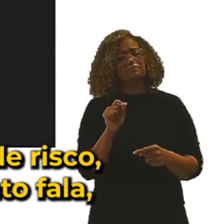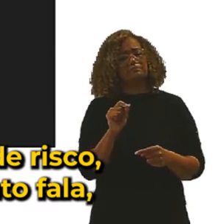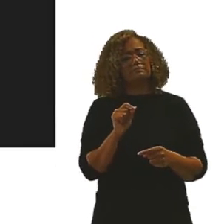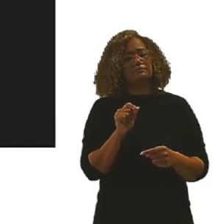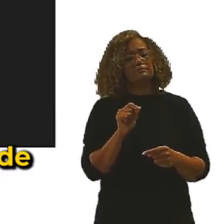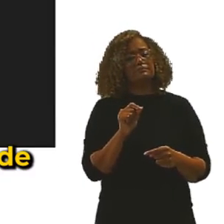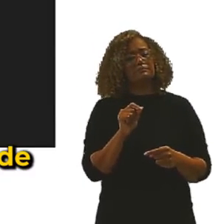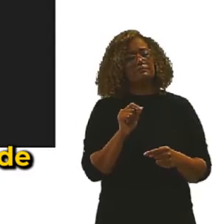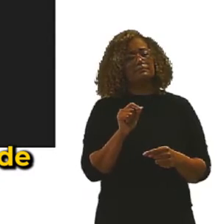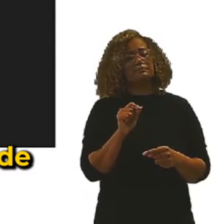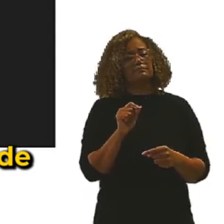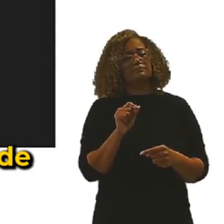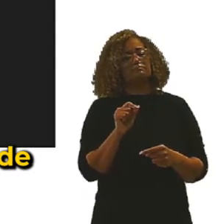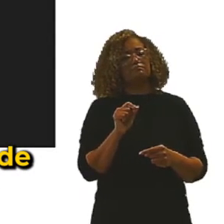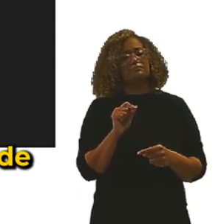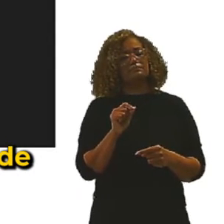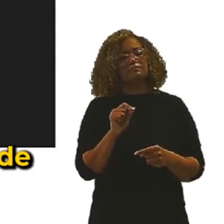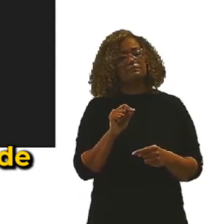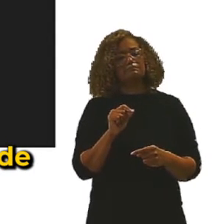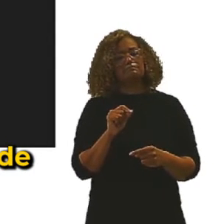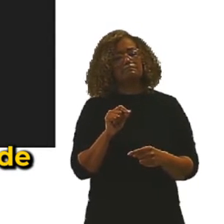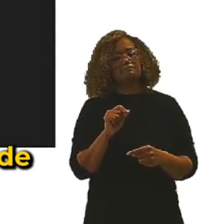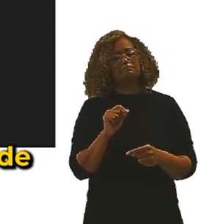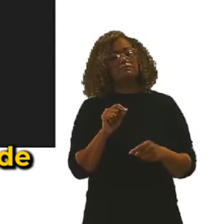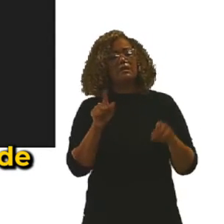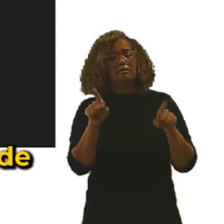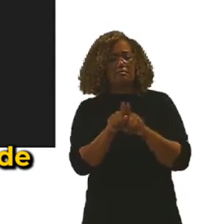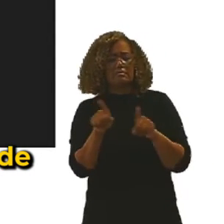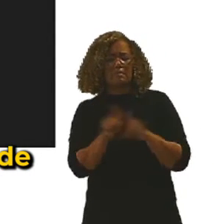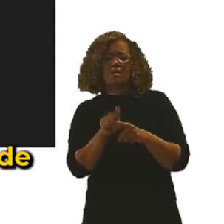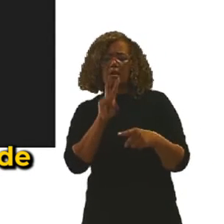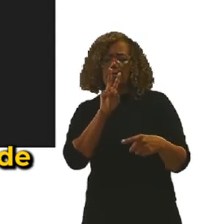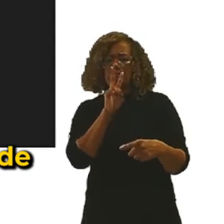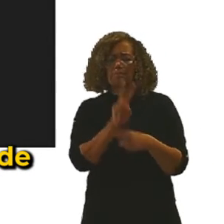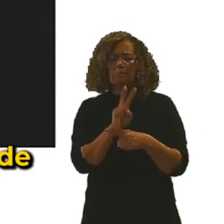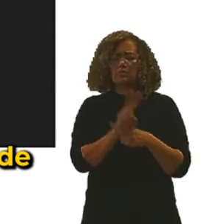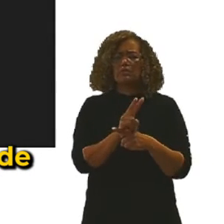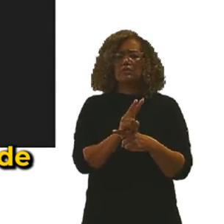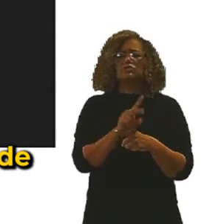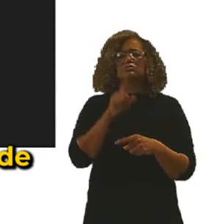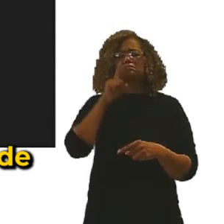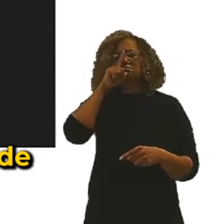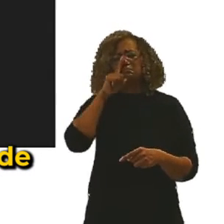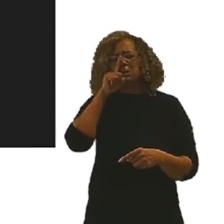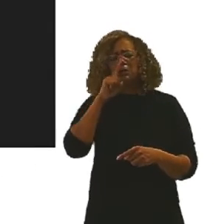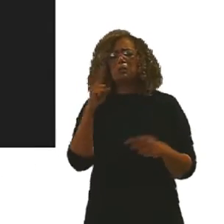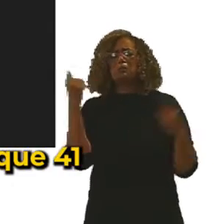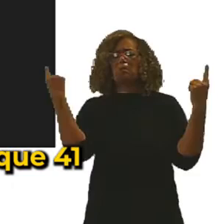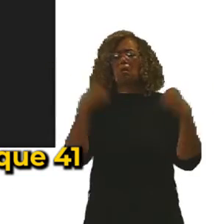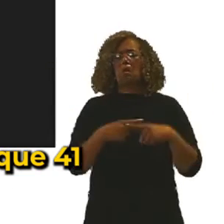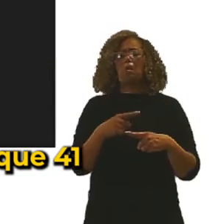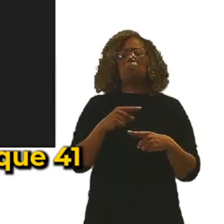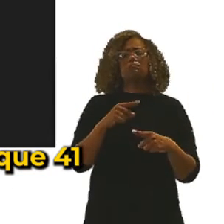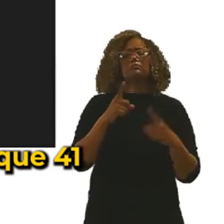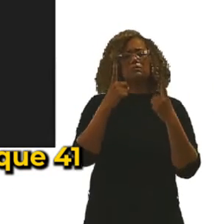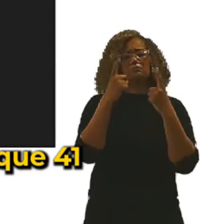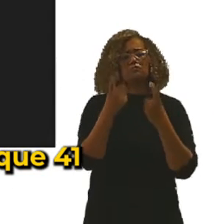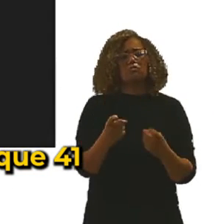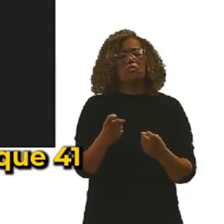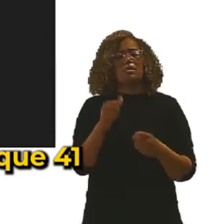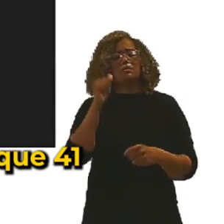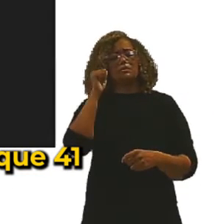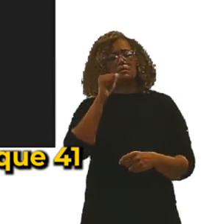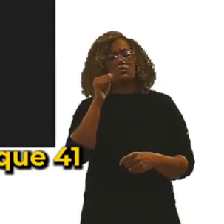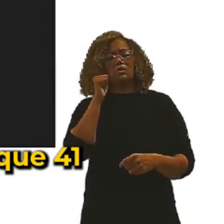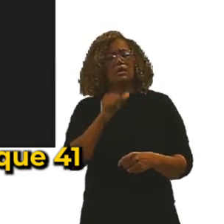tanto fala, mas especialmente é a previsibilidade do risco de reiteração de violência. Ou seja, estudo de Klein,